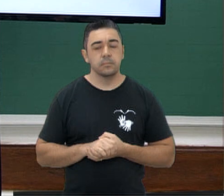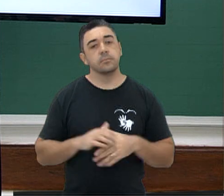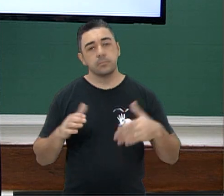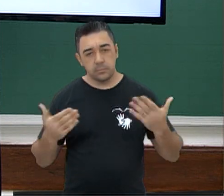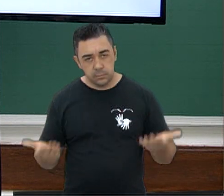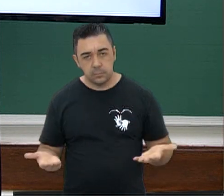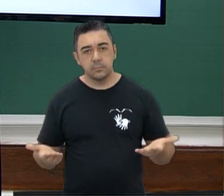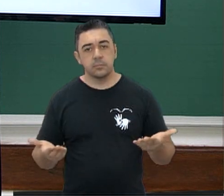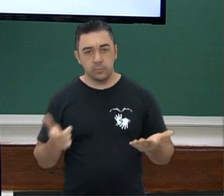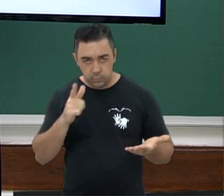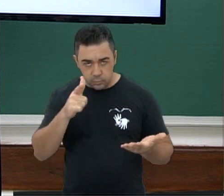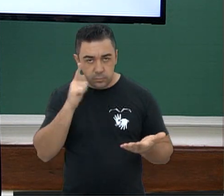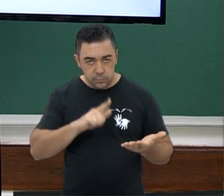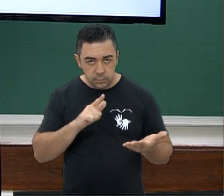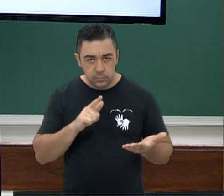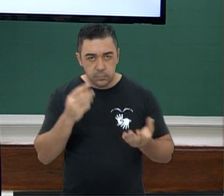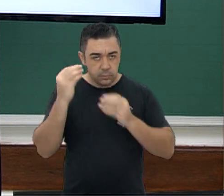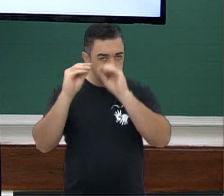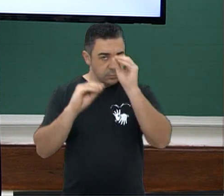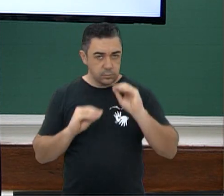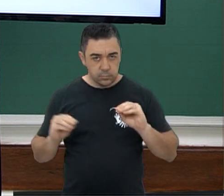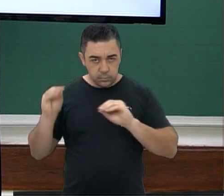Então, gente, conseguimos?